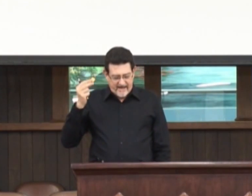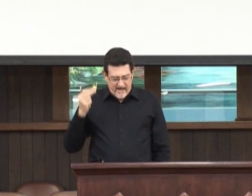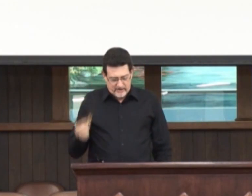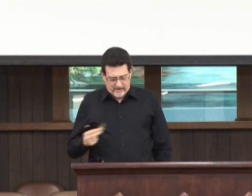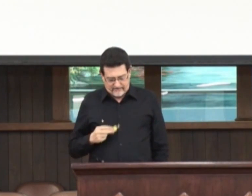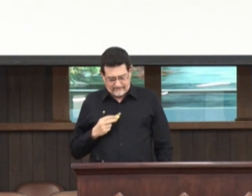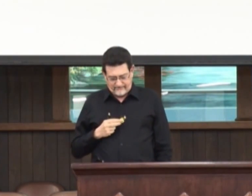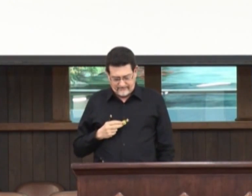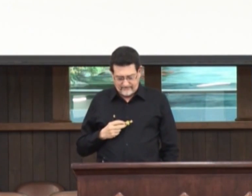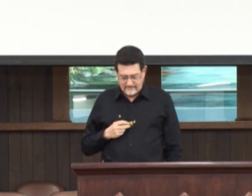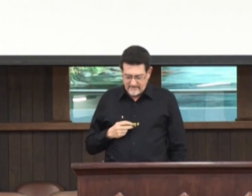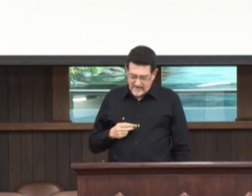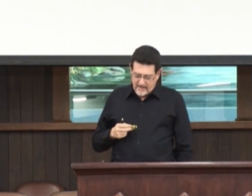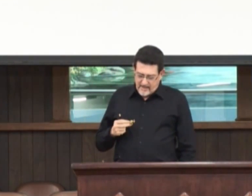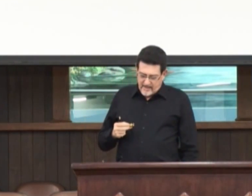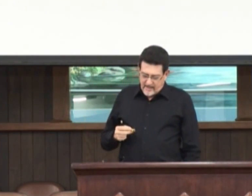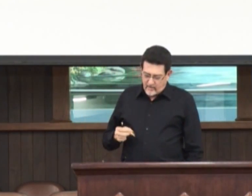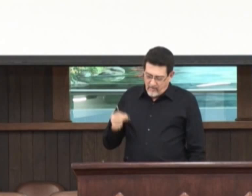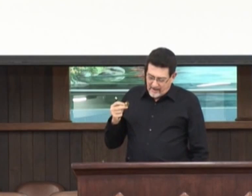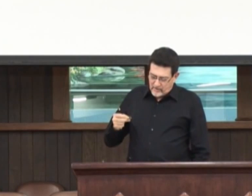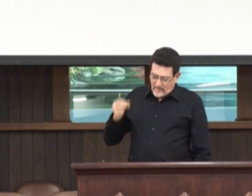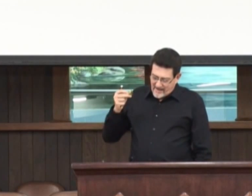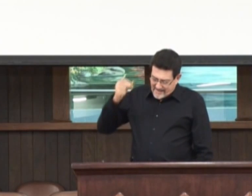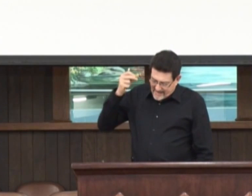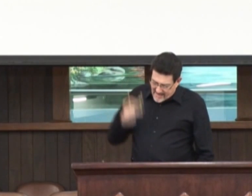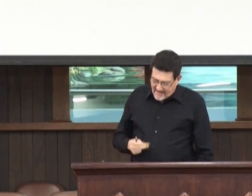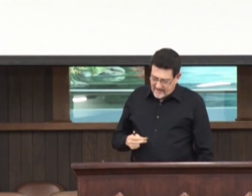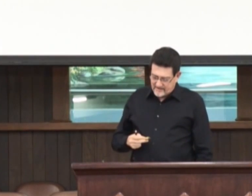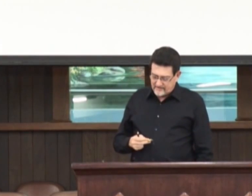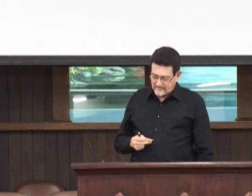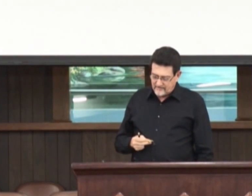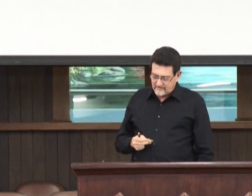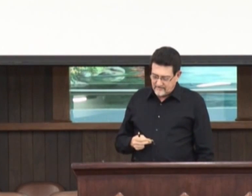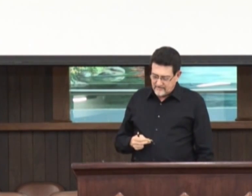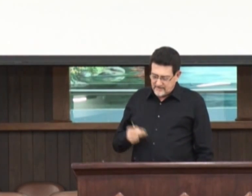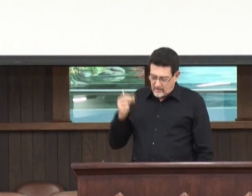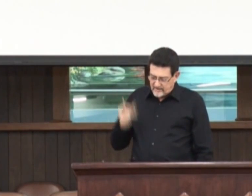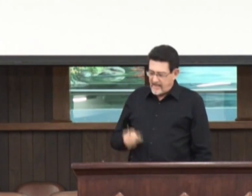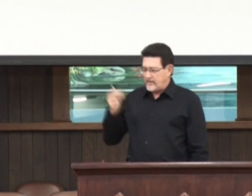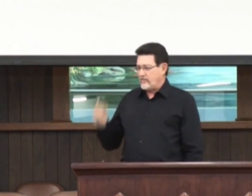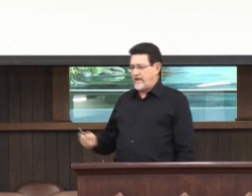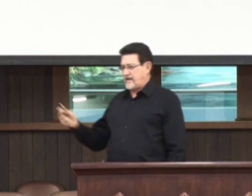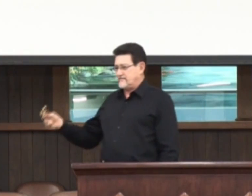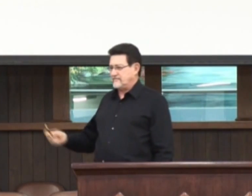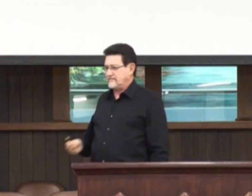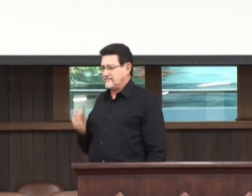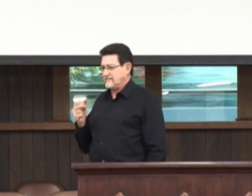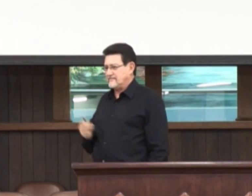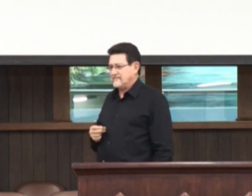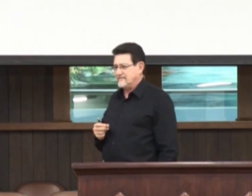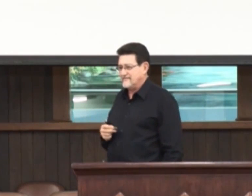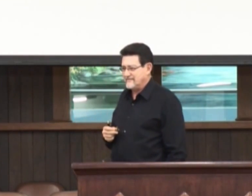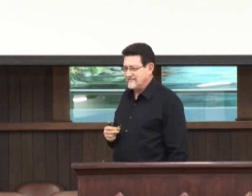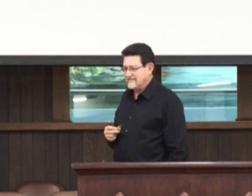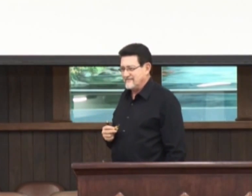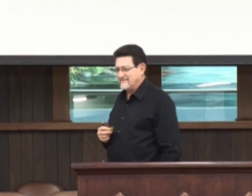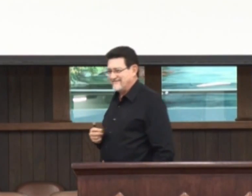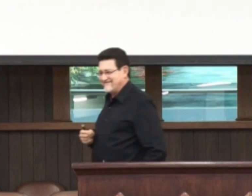Ele é grande. E quando Ele quer, não tem que não queira.